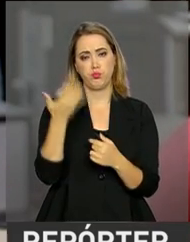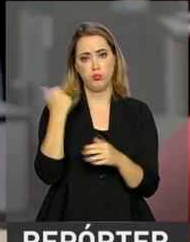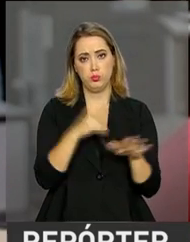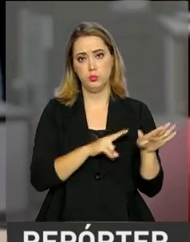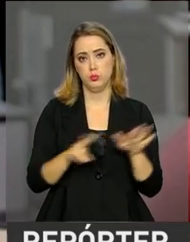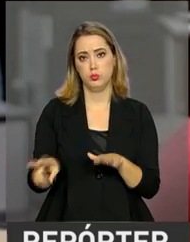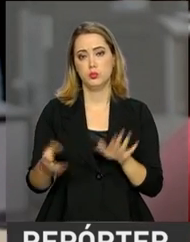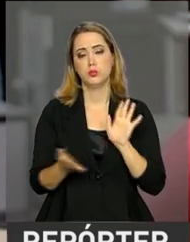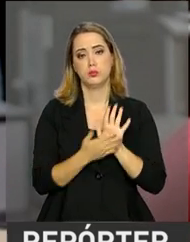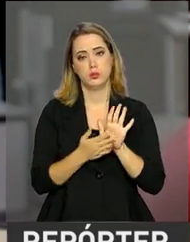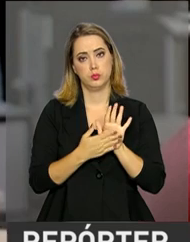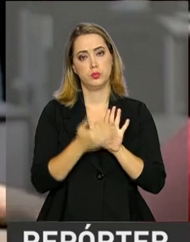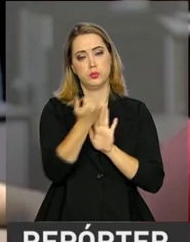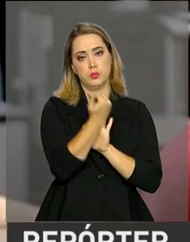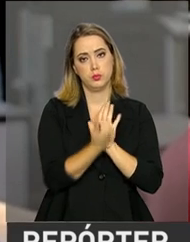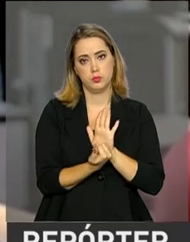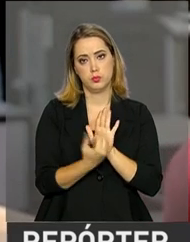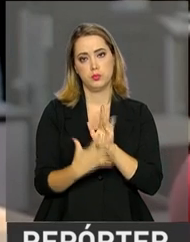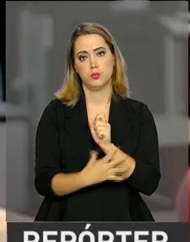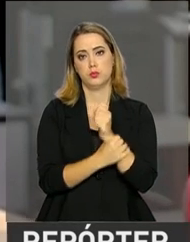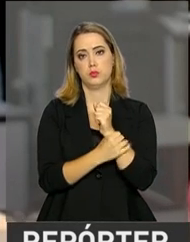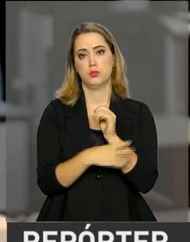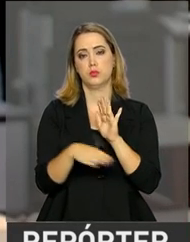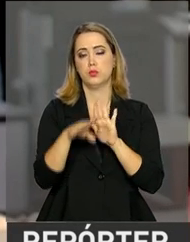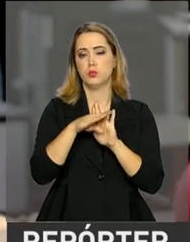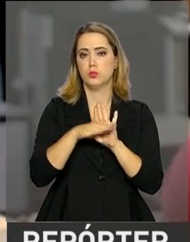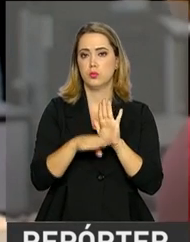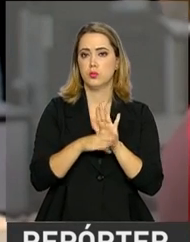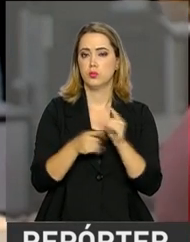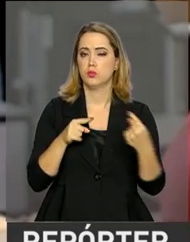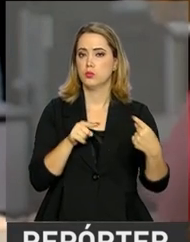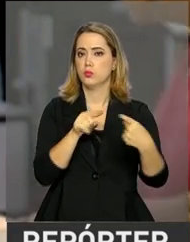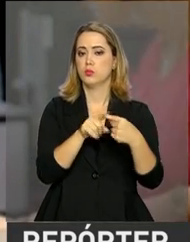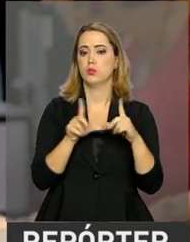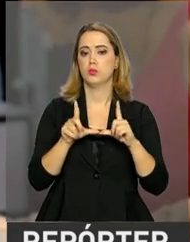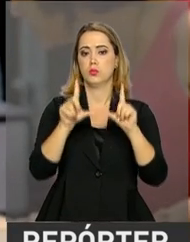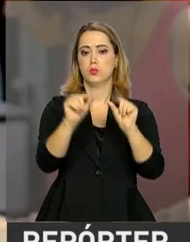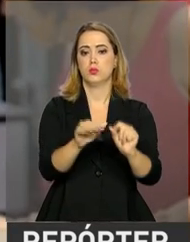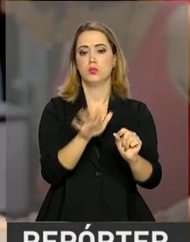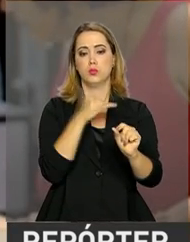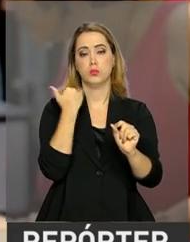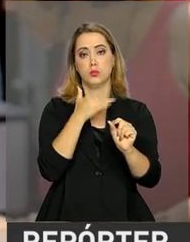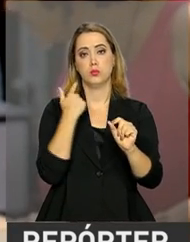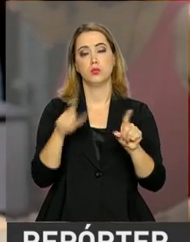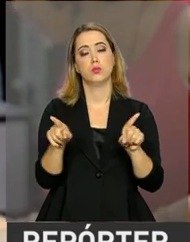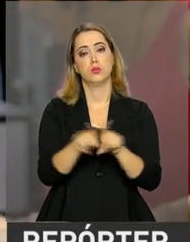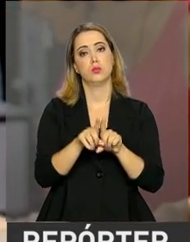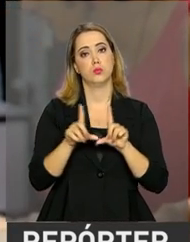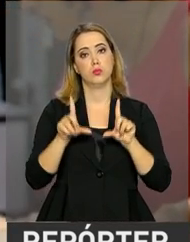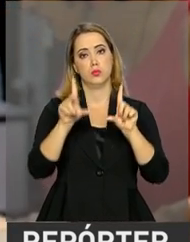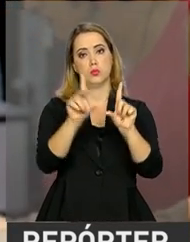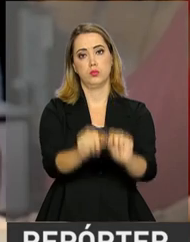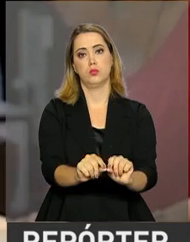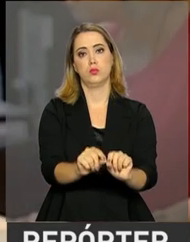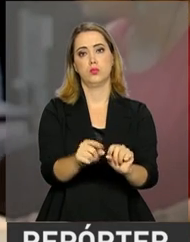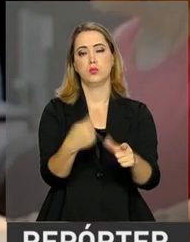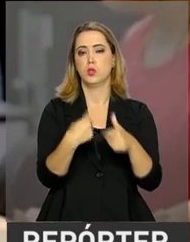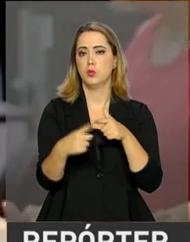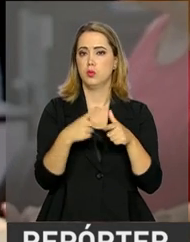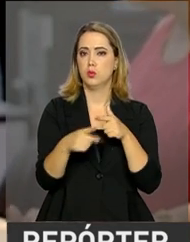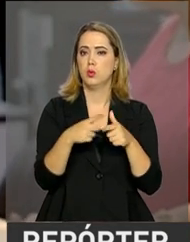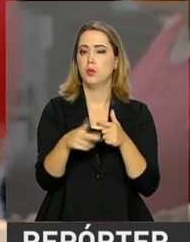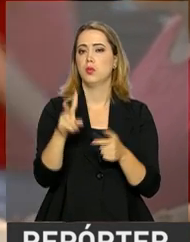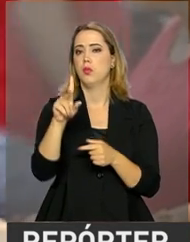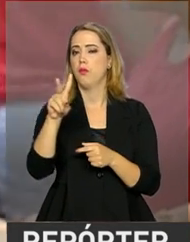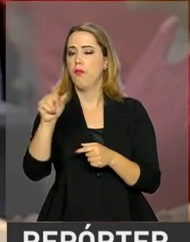oficialmente o plano nacional de segurança o programa estabelece metas para a redução de homicídios e para diminuir o déficit de vagas no